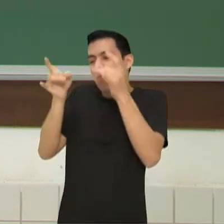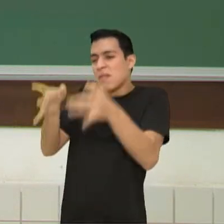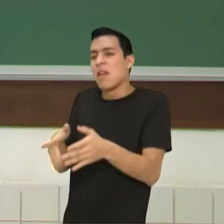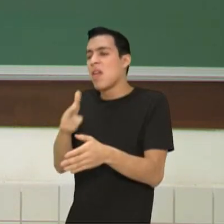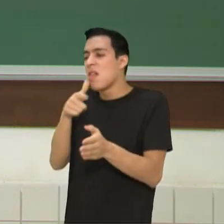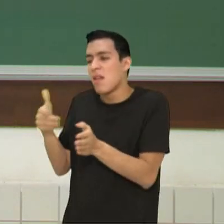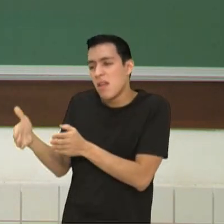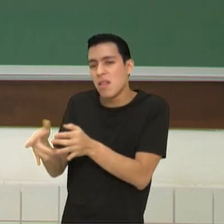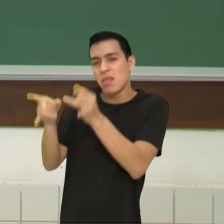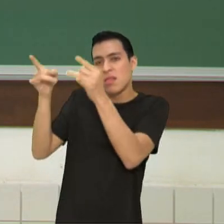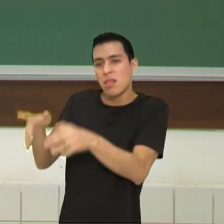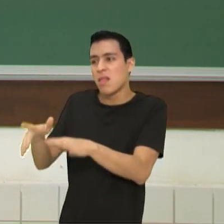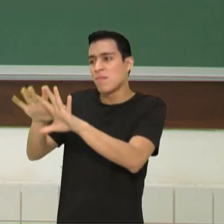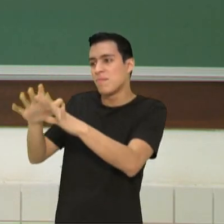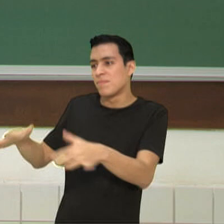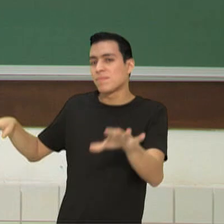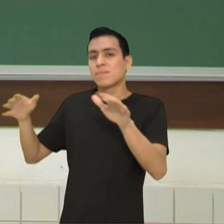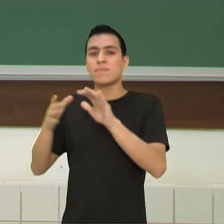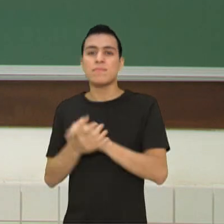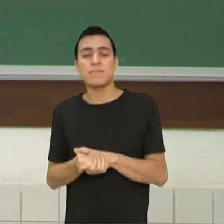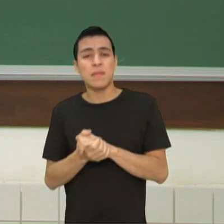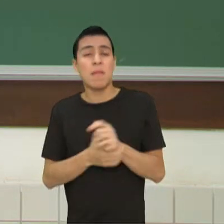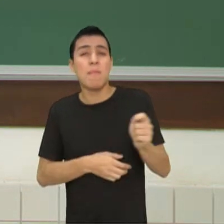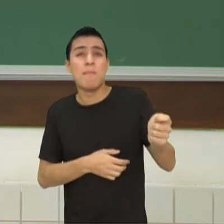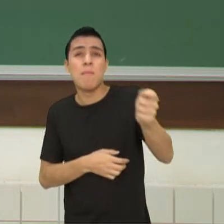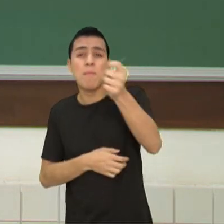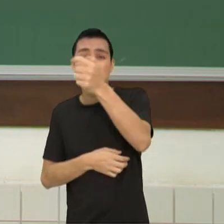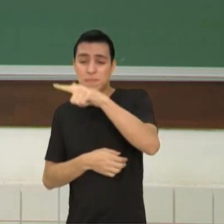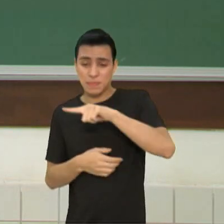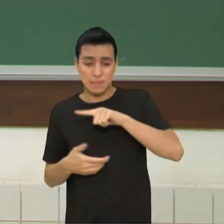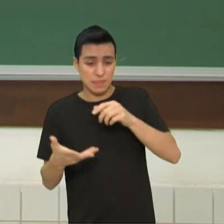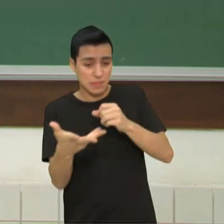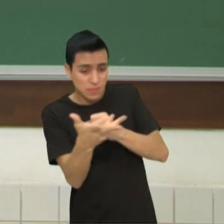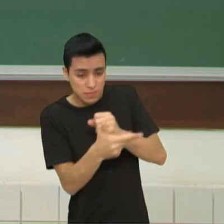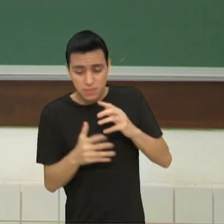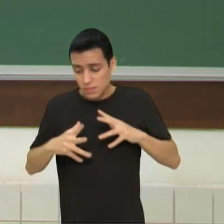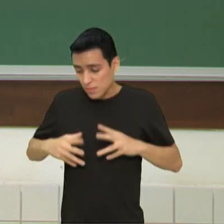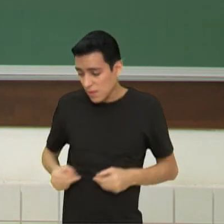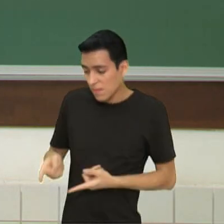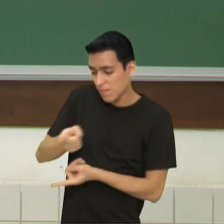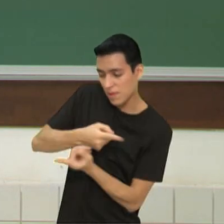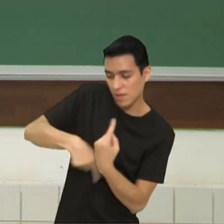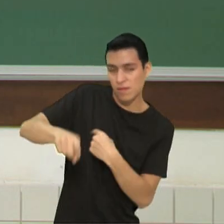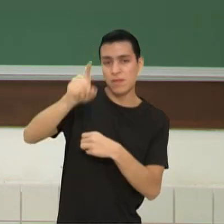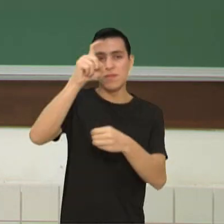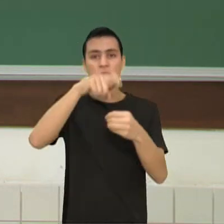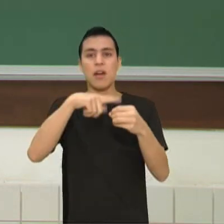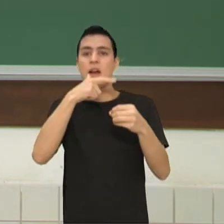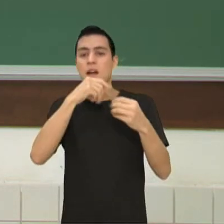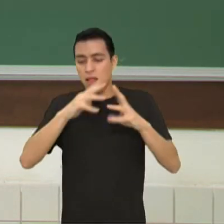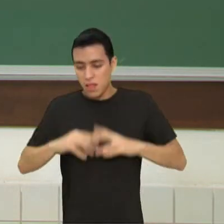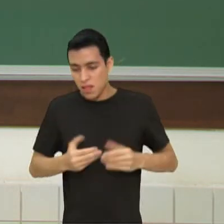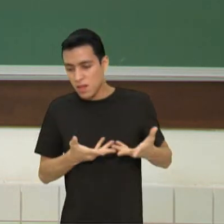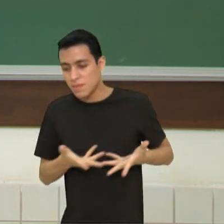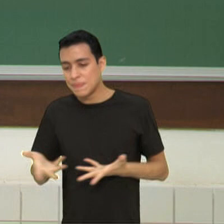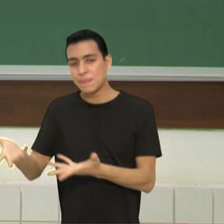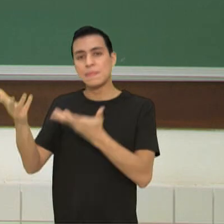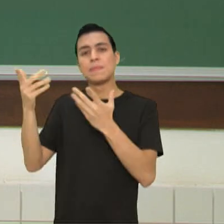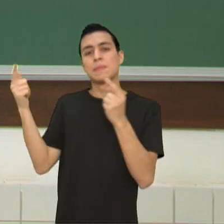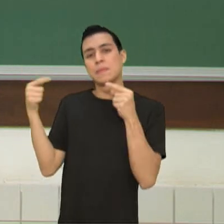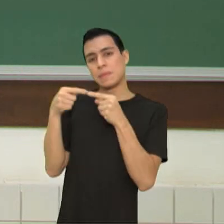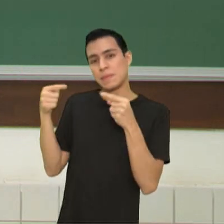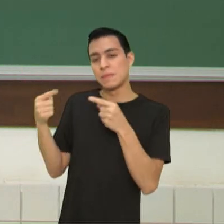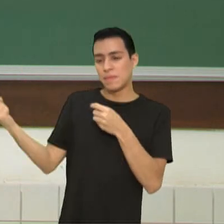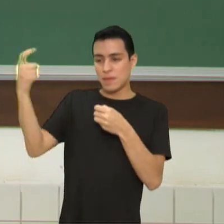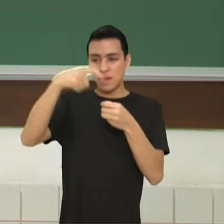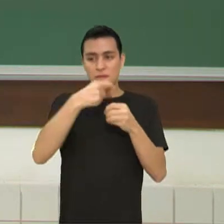rios ou despeja no oceano. E pouquíssimas vão coletar, tratar, para daí dar o destino final para essa água já própria,